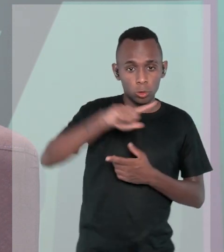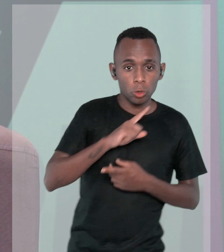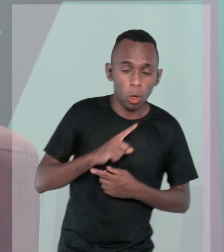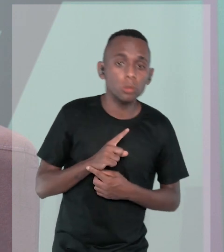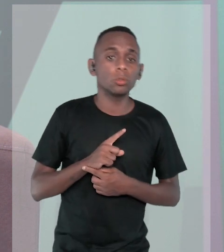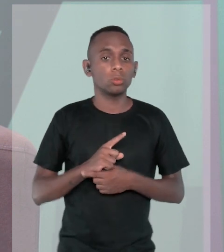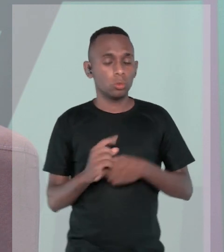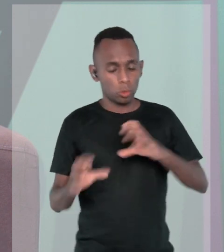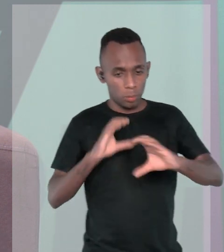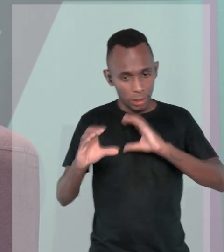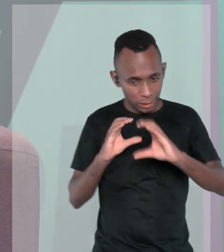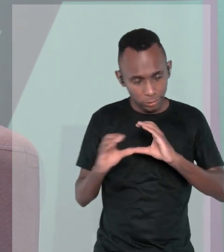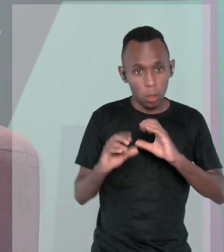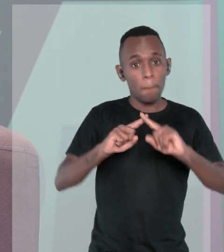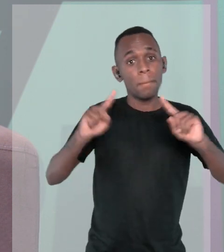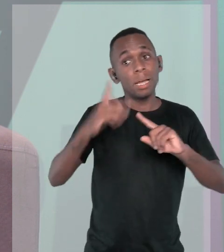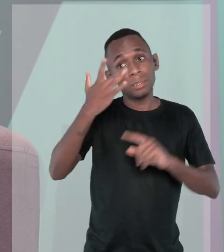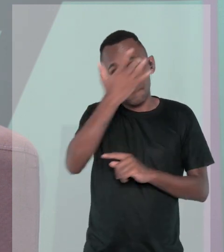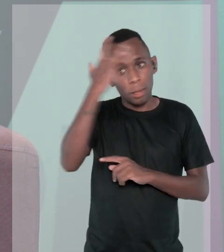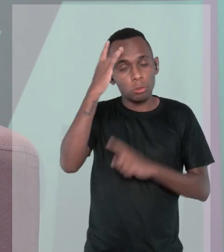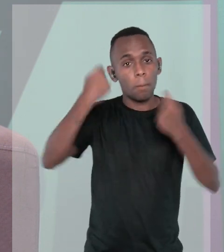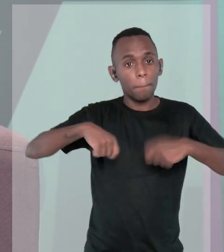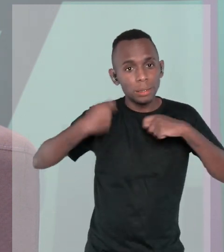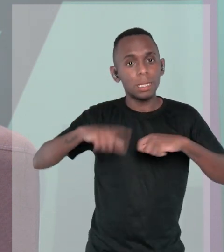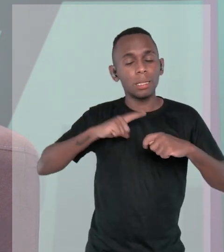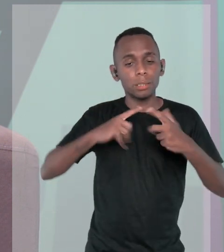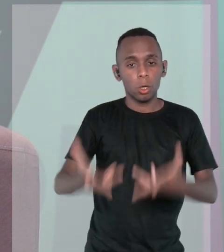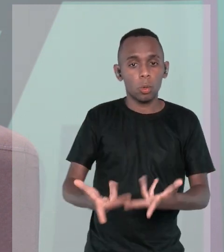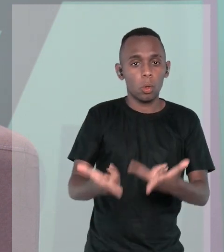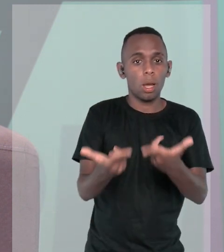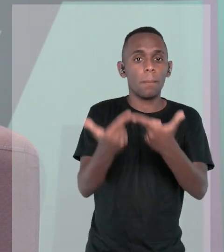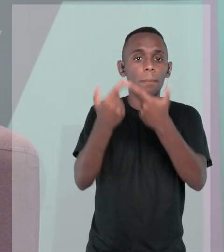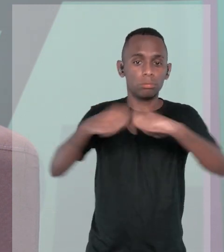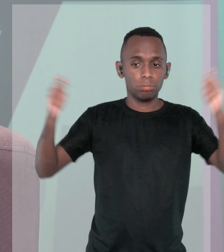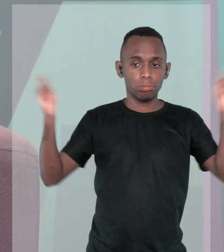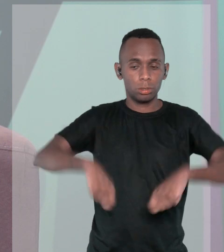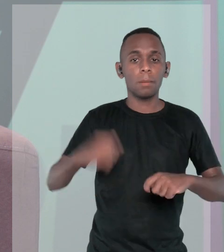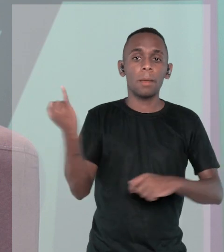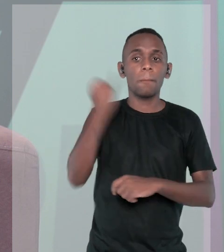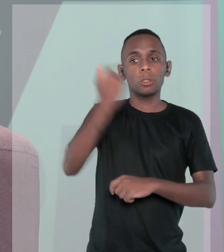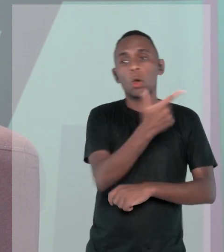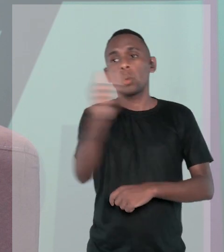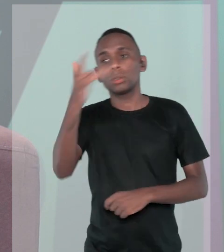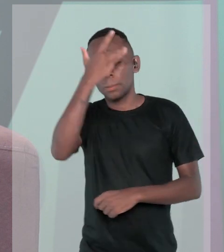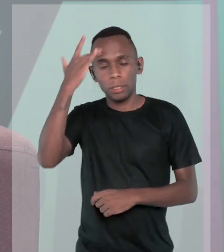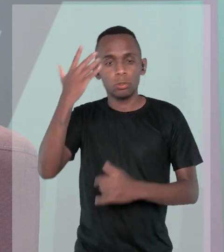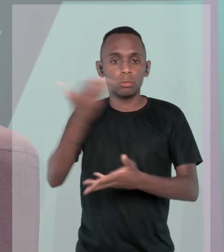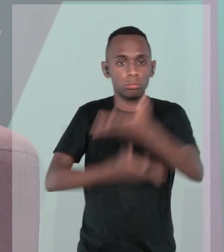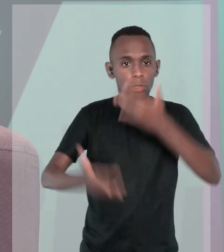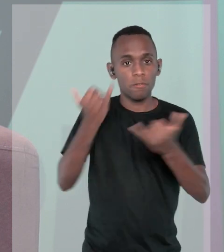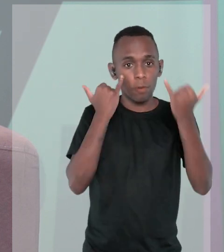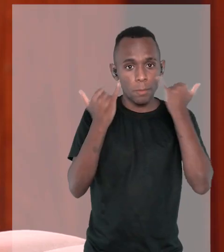de comunicação, mas as pessoas precisam ter as competências e habilidades para se importar com os outros e transmitir